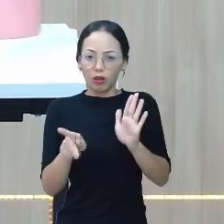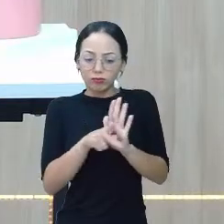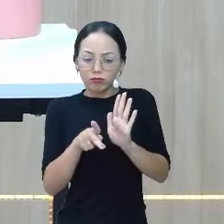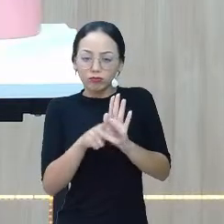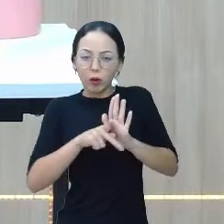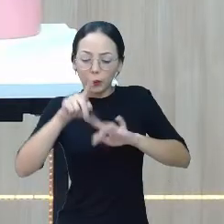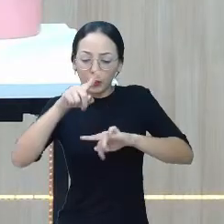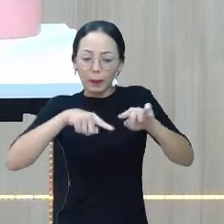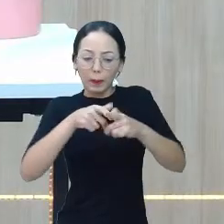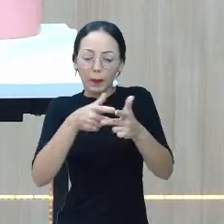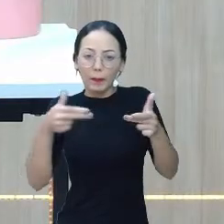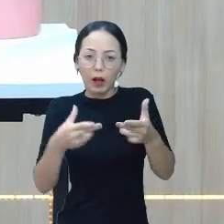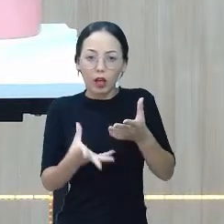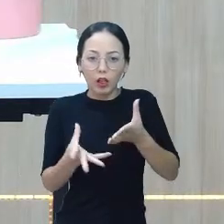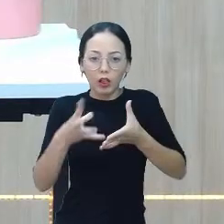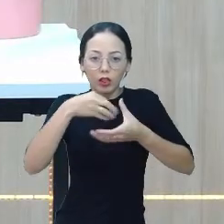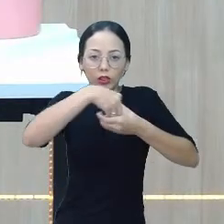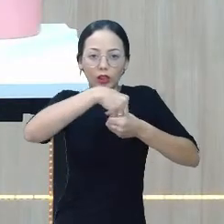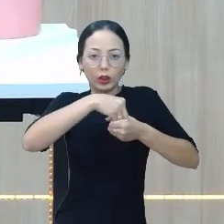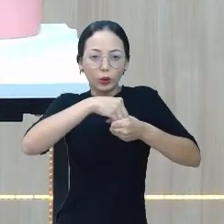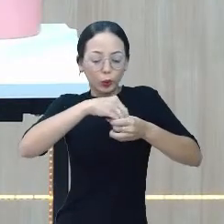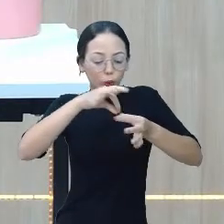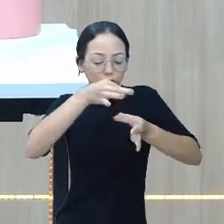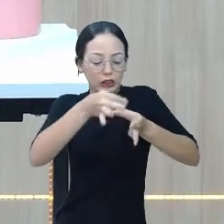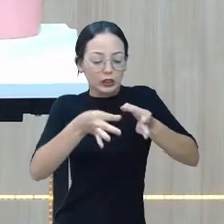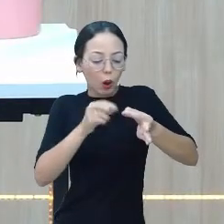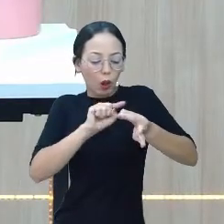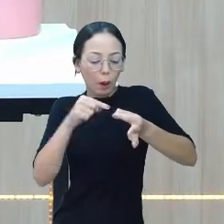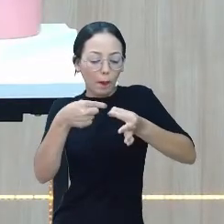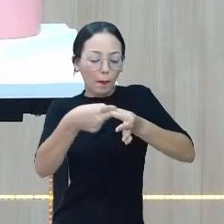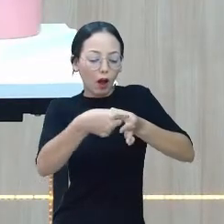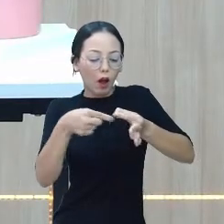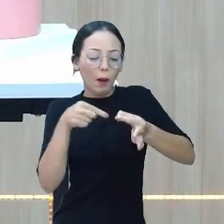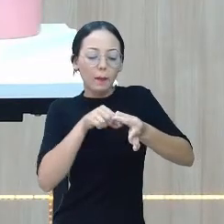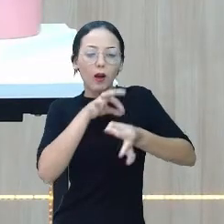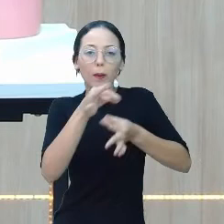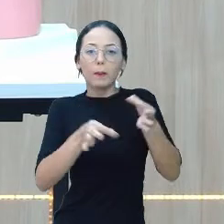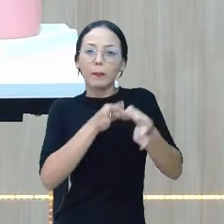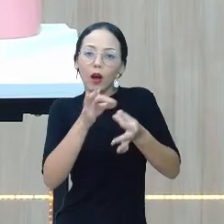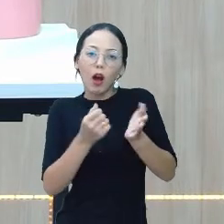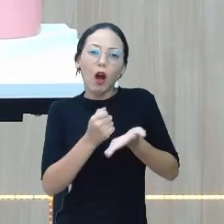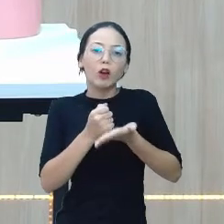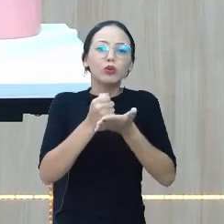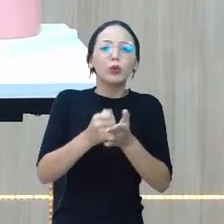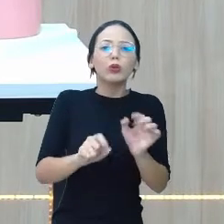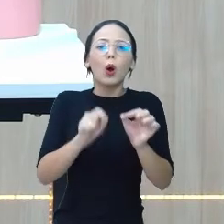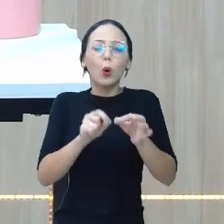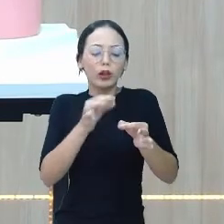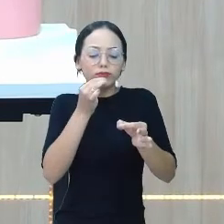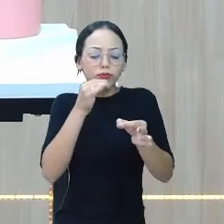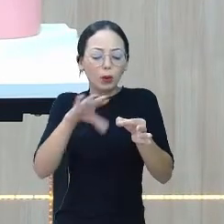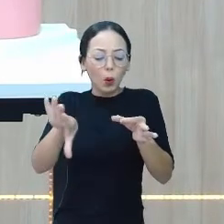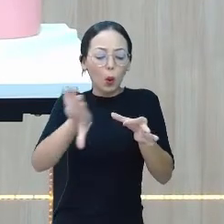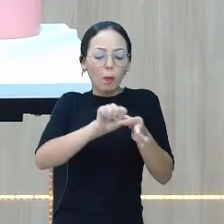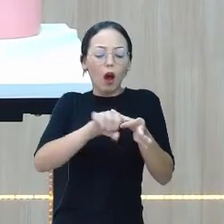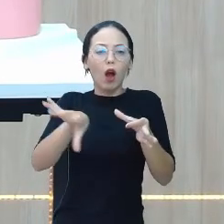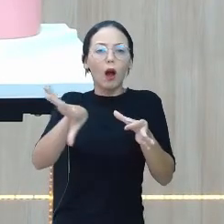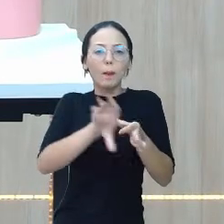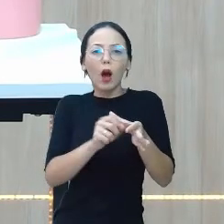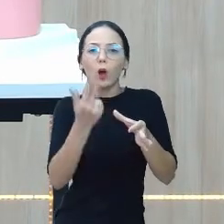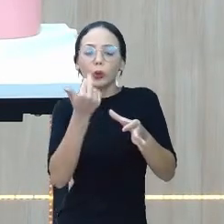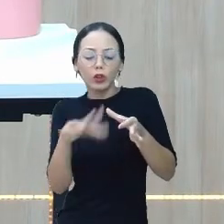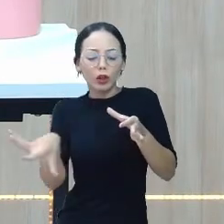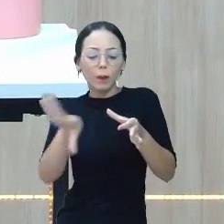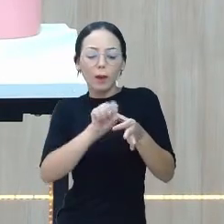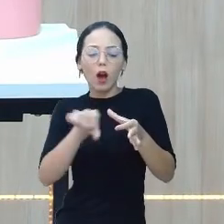que circula em volta dessas células e aí ajuda tanto a nutrir essa célula, como também